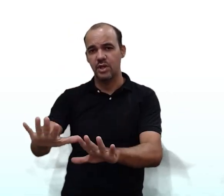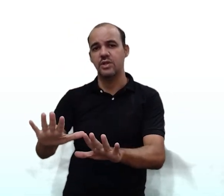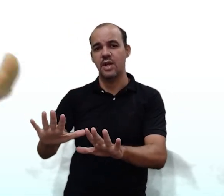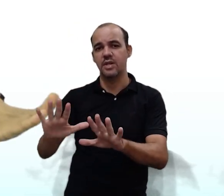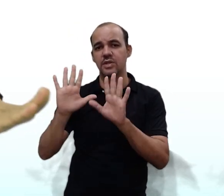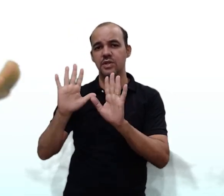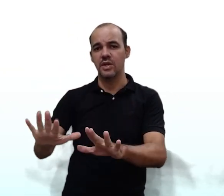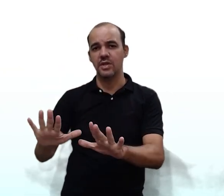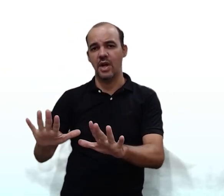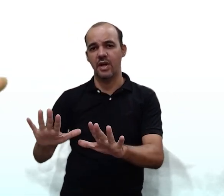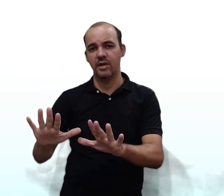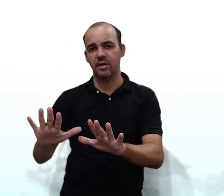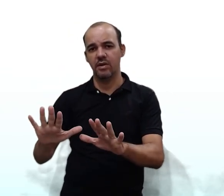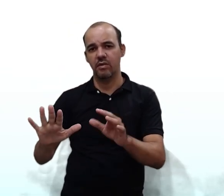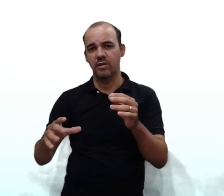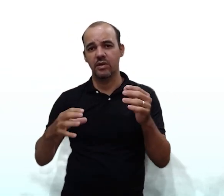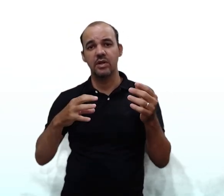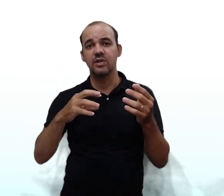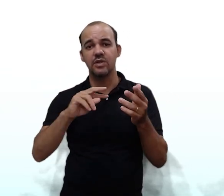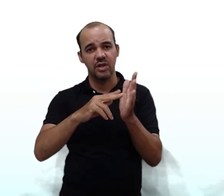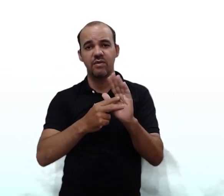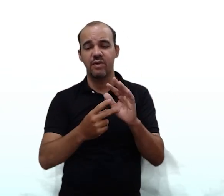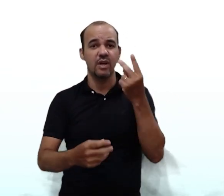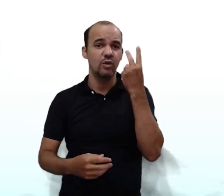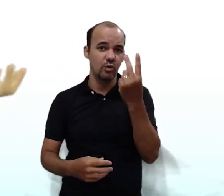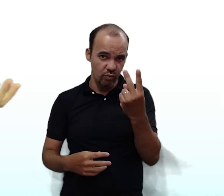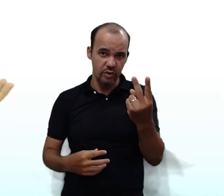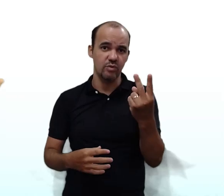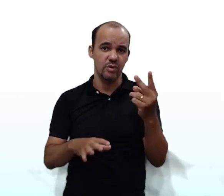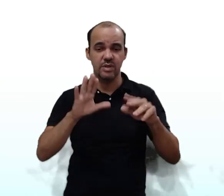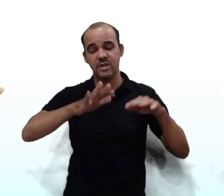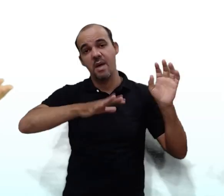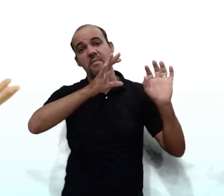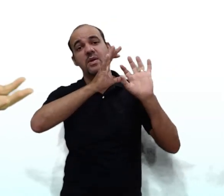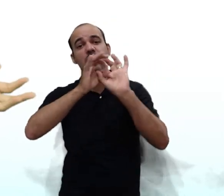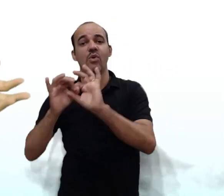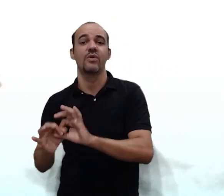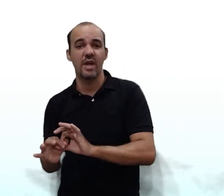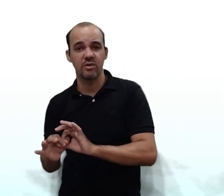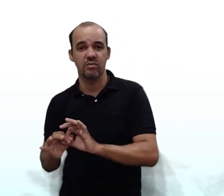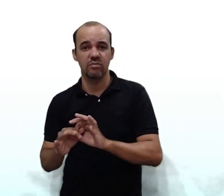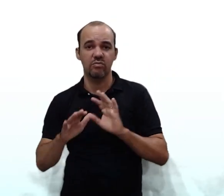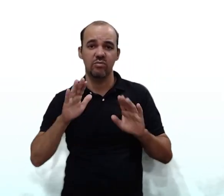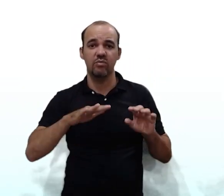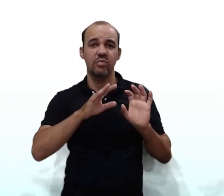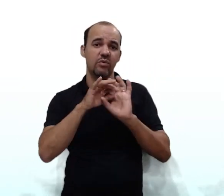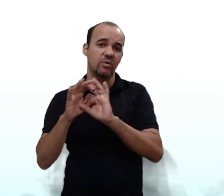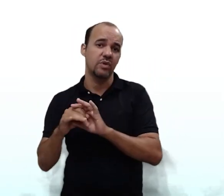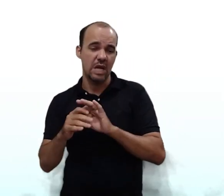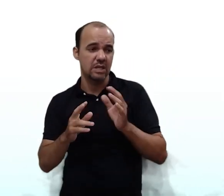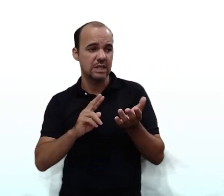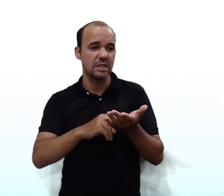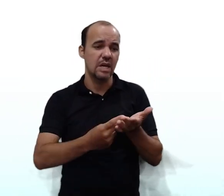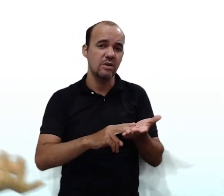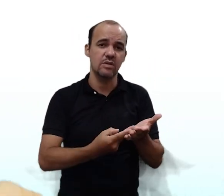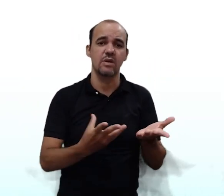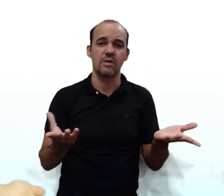lugar. Deixar lá, permanecer lá. Certo? E, Rafa, mas como é que eu vou saber? Como é que eu vou chegar na possível